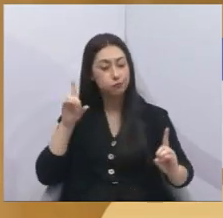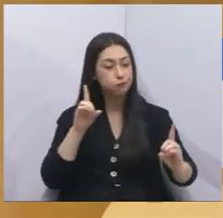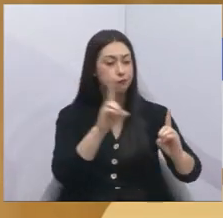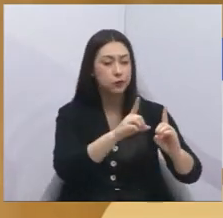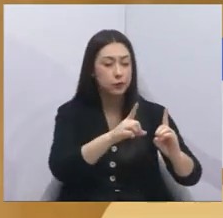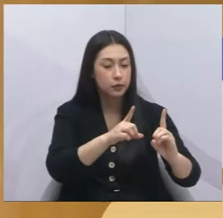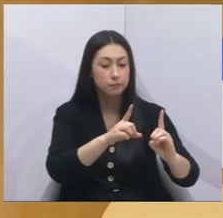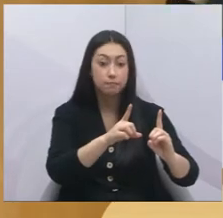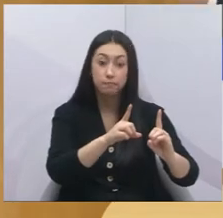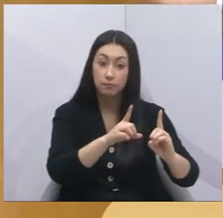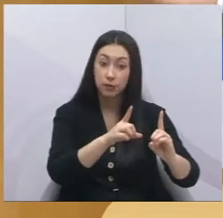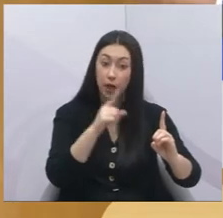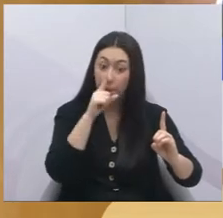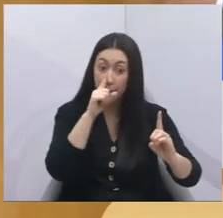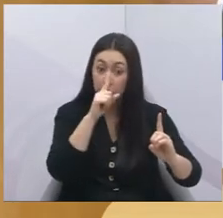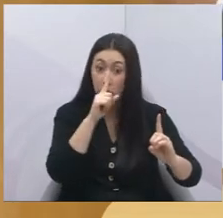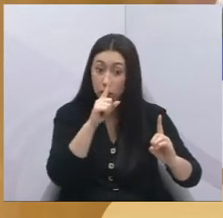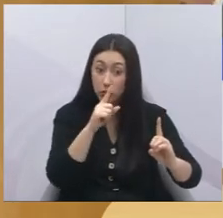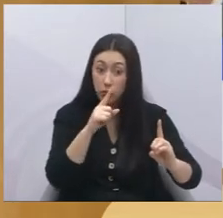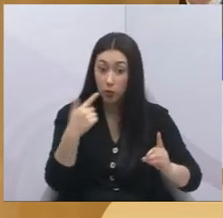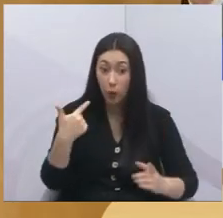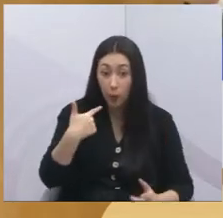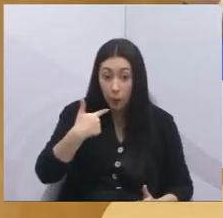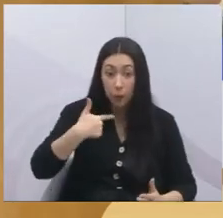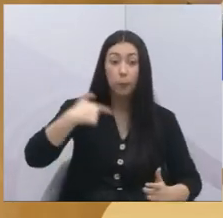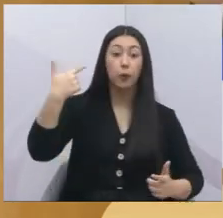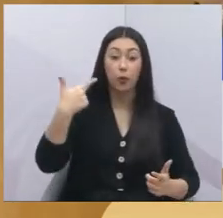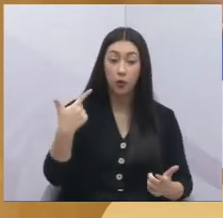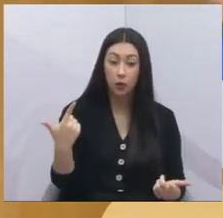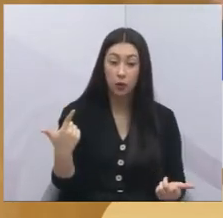O comerciante pode levar um tiro.